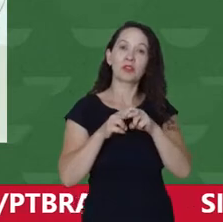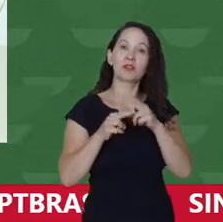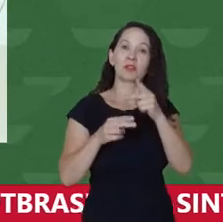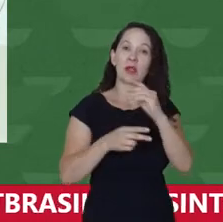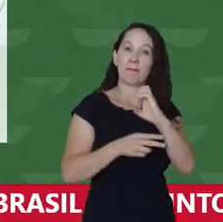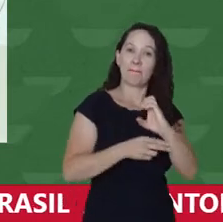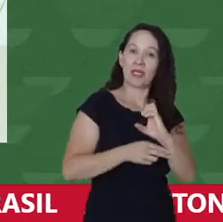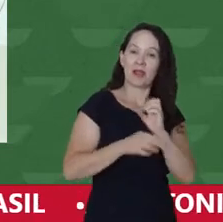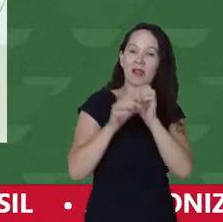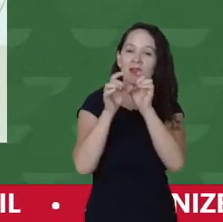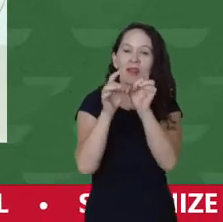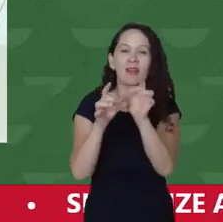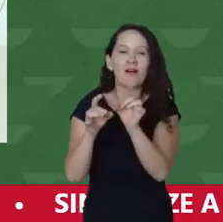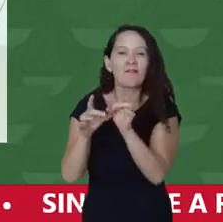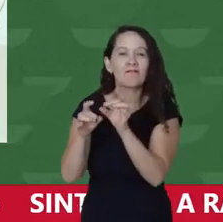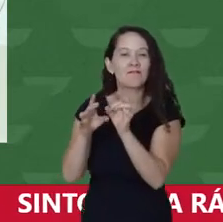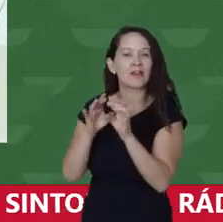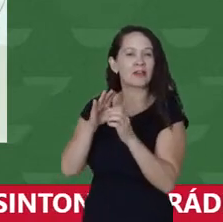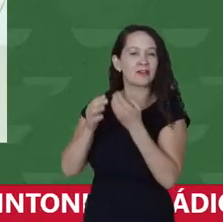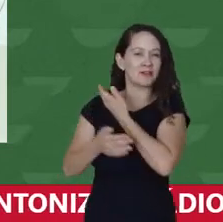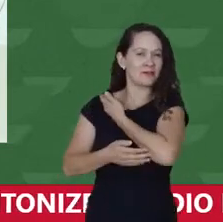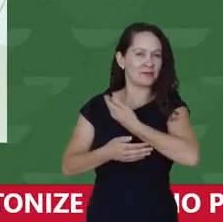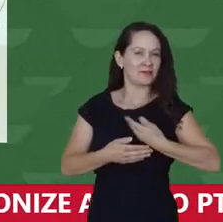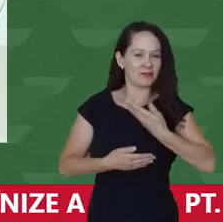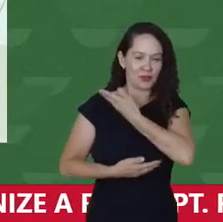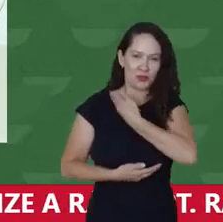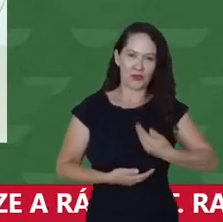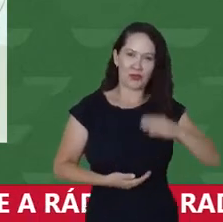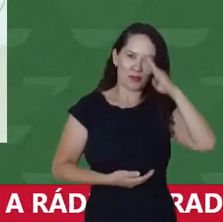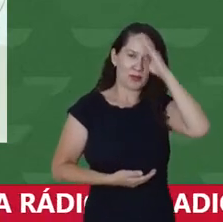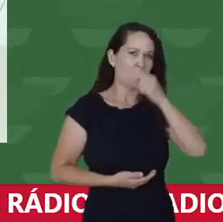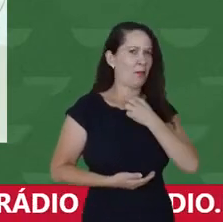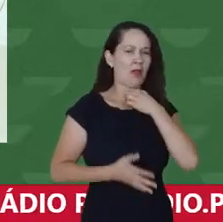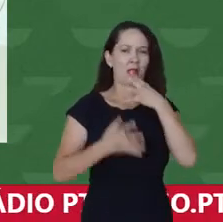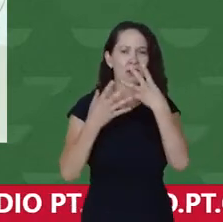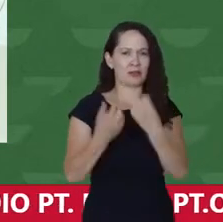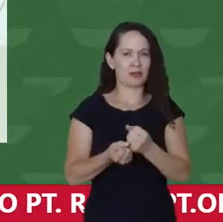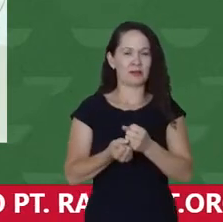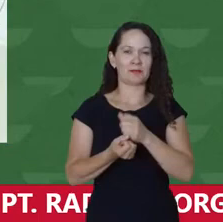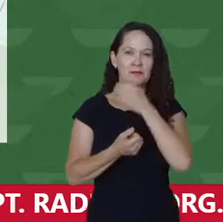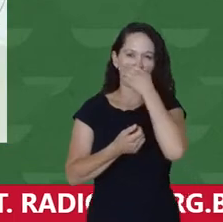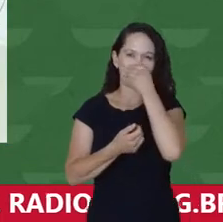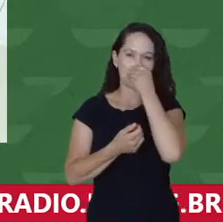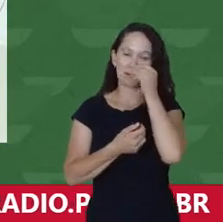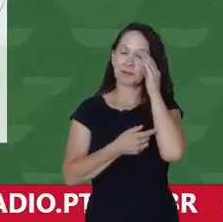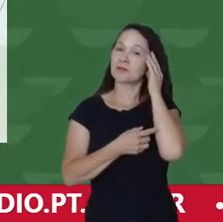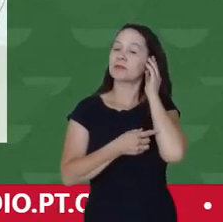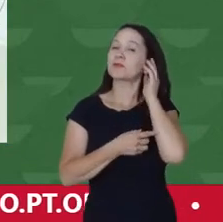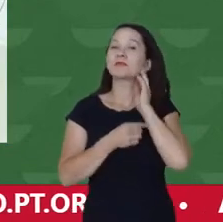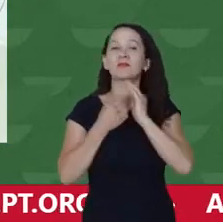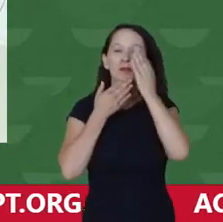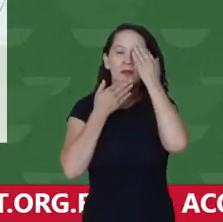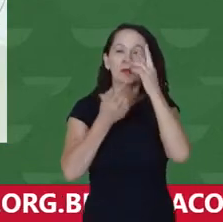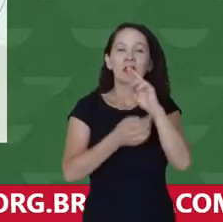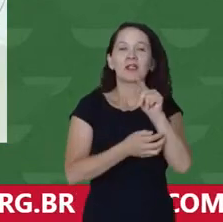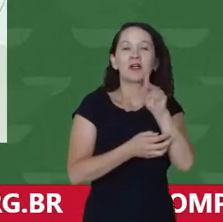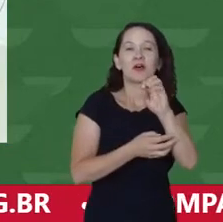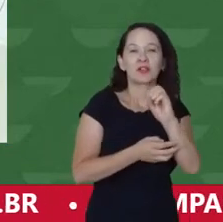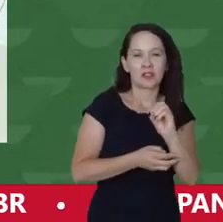da privataria do governo Bolsonaro, nós não podemos admitir. Obrigado, Rogério. E